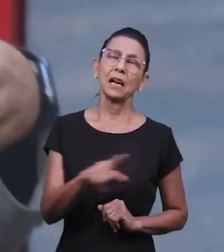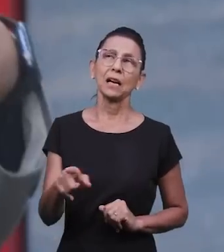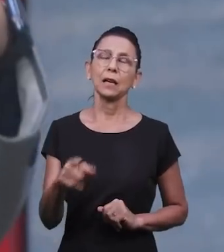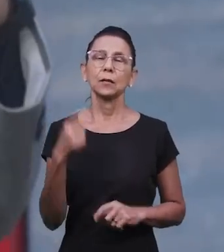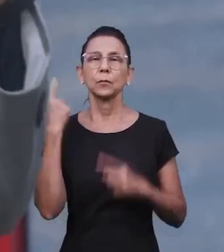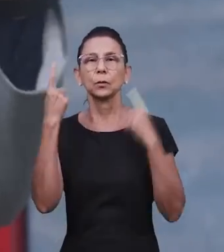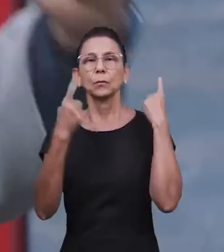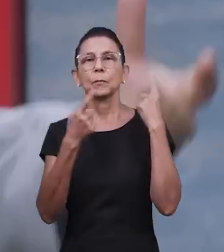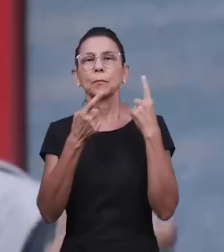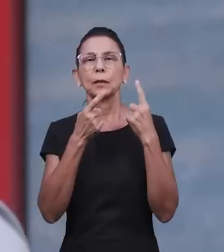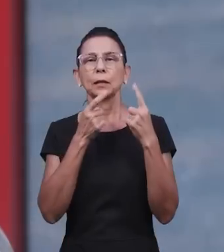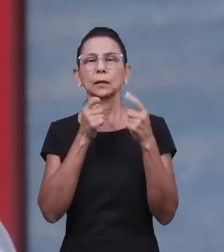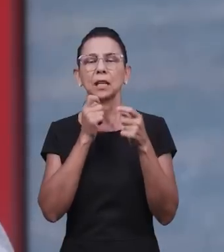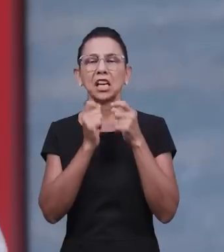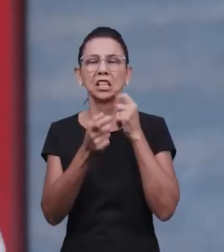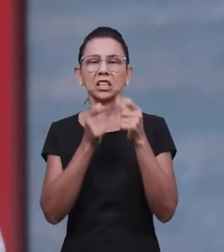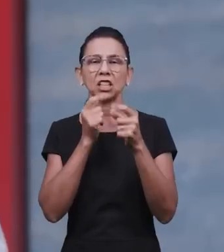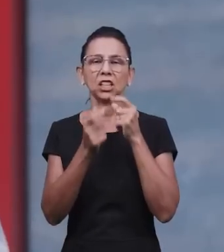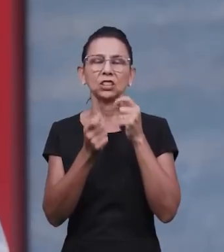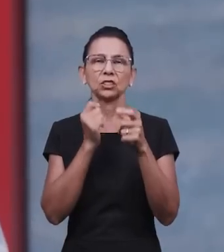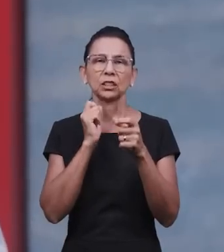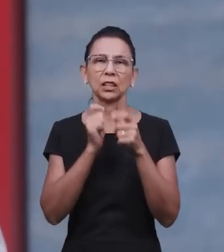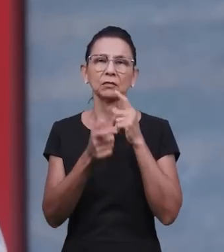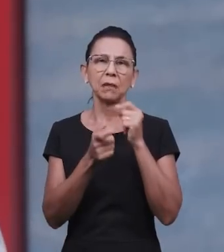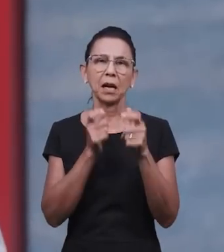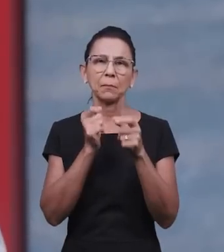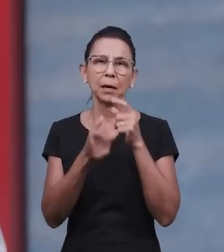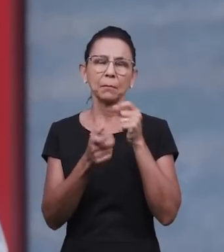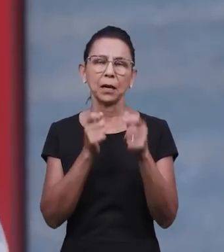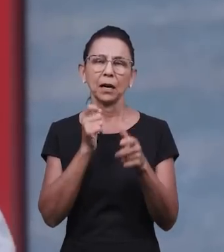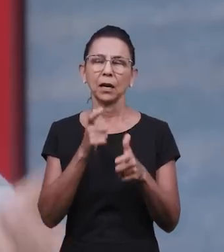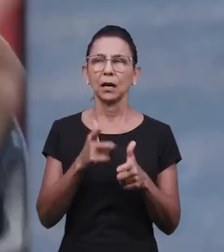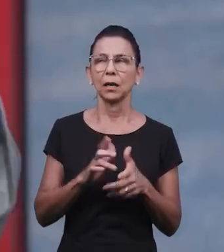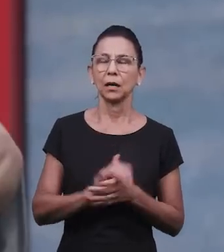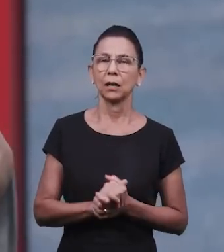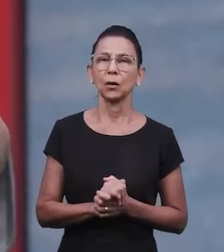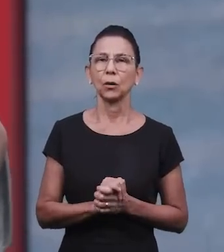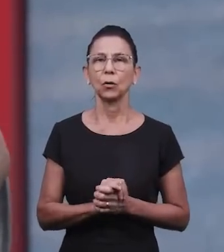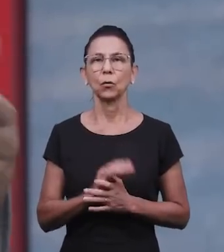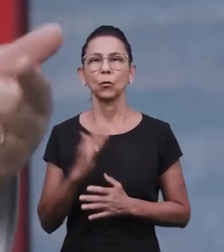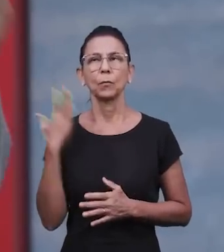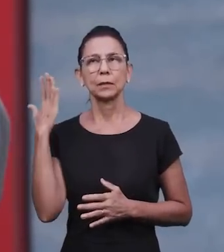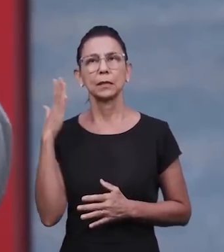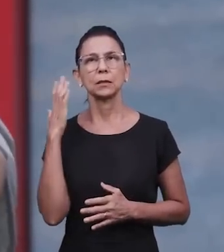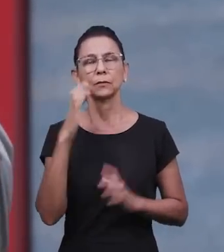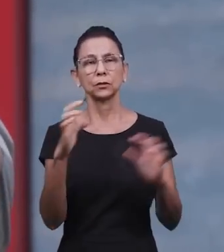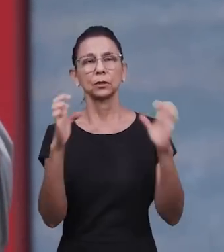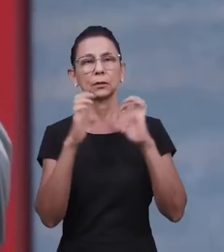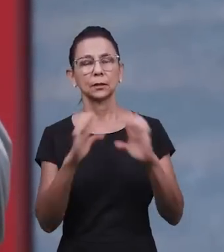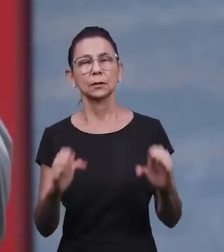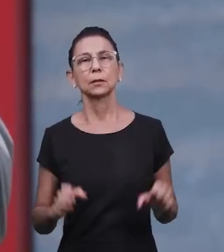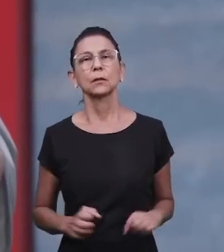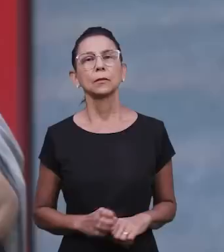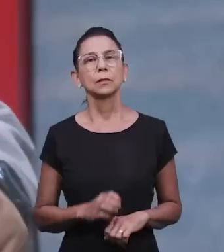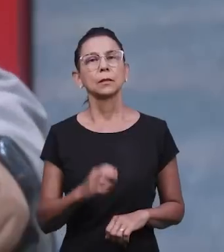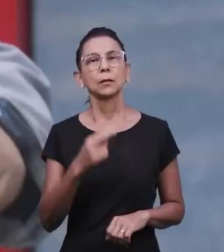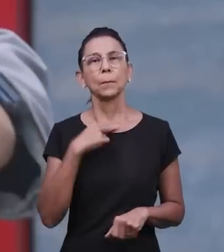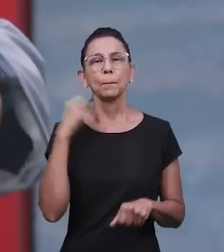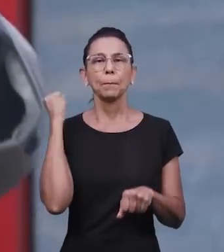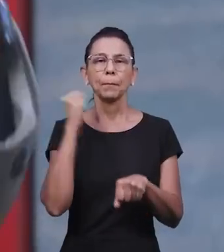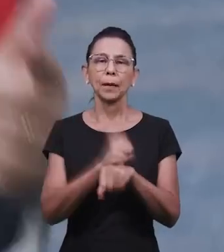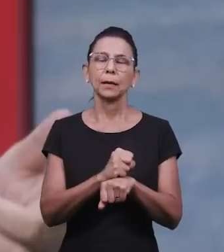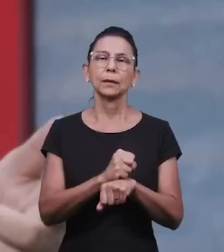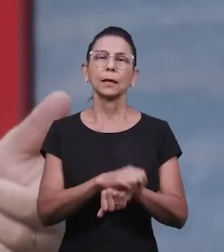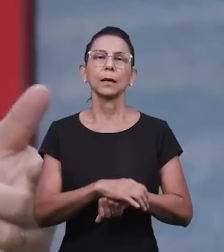críticas, em torno da rejeição que a gente tem às vezes com uma evangelização, mas isso não pode parar a gente de falar. E aí